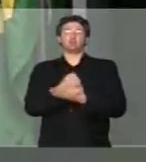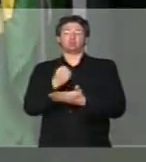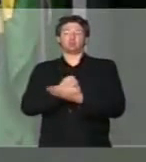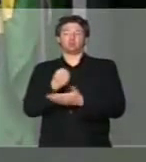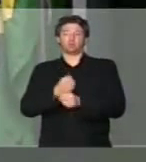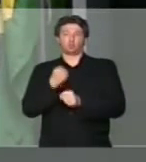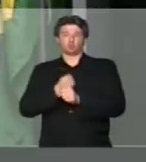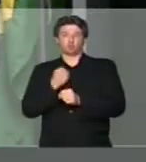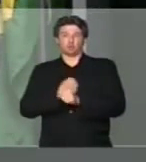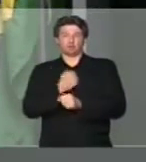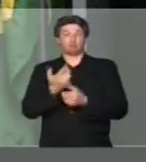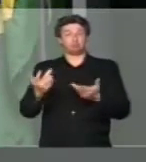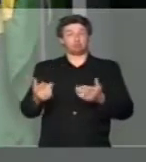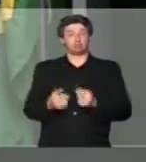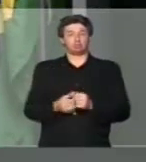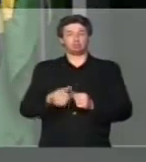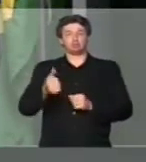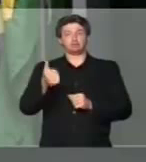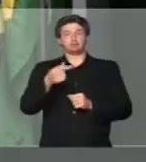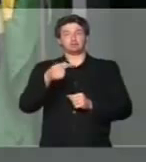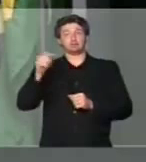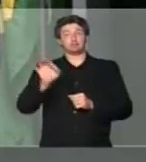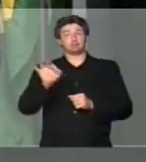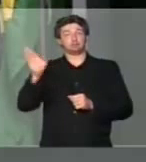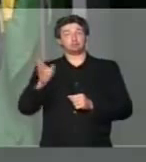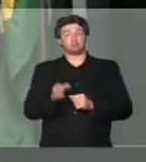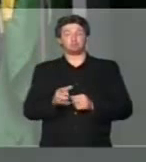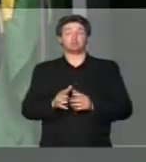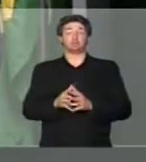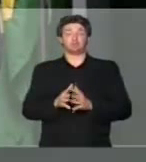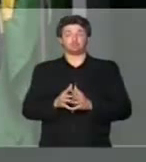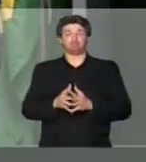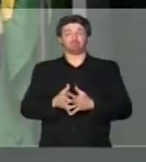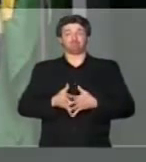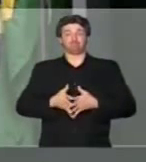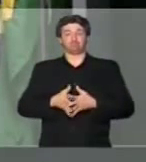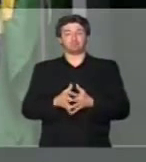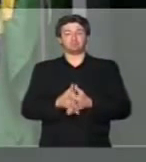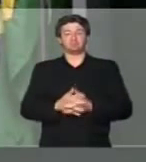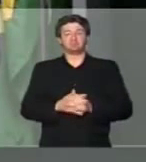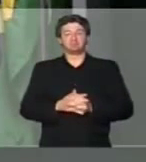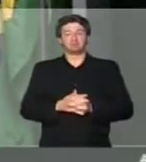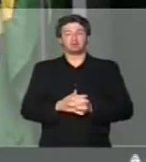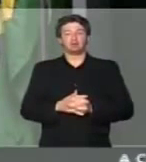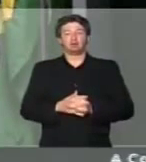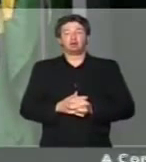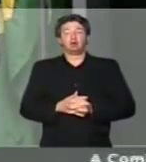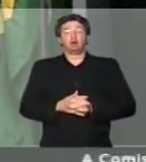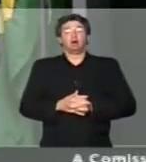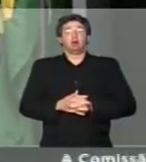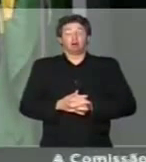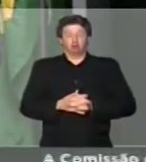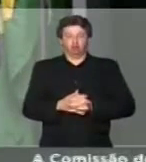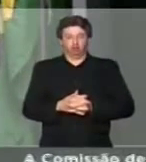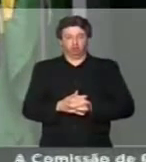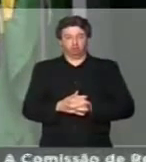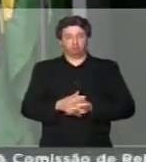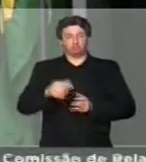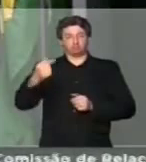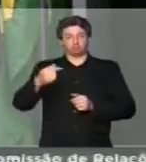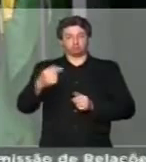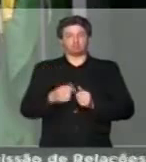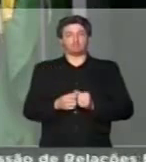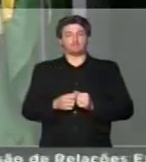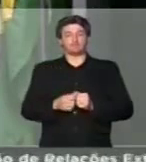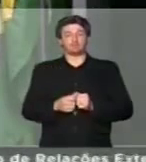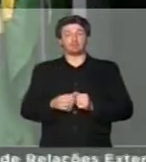construídas, ou seja, 17% do prometido. 7. Dilma